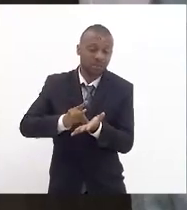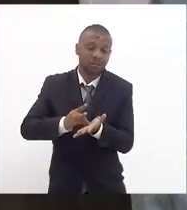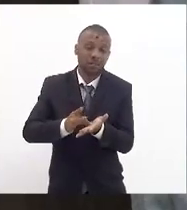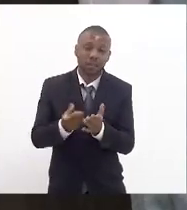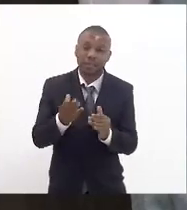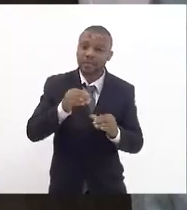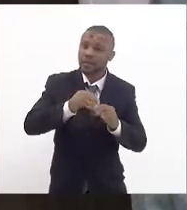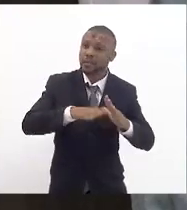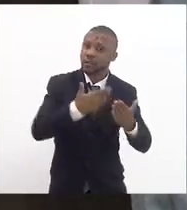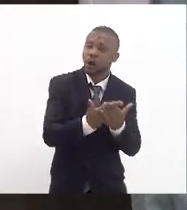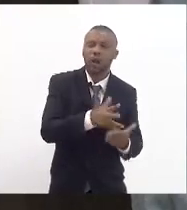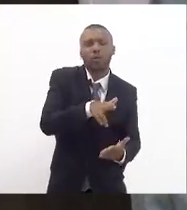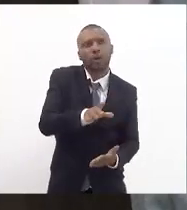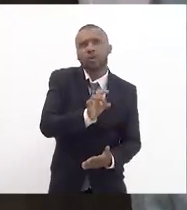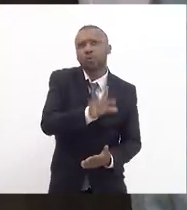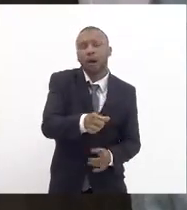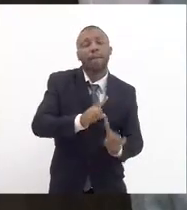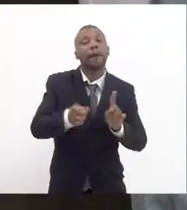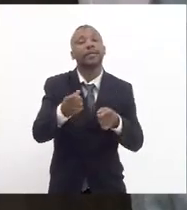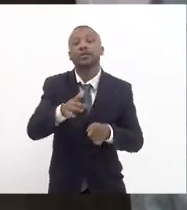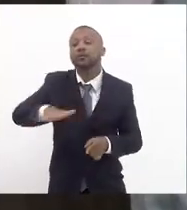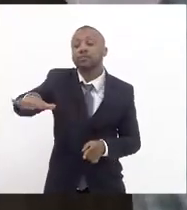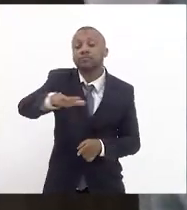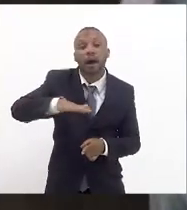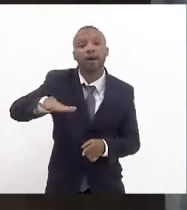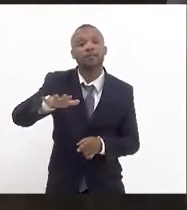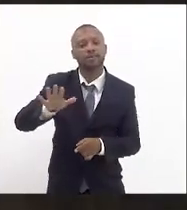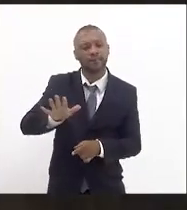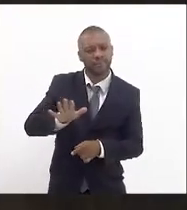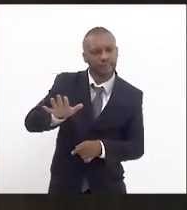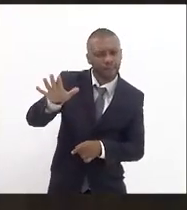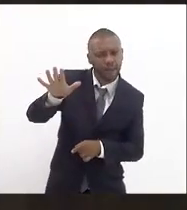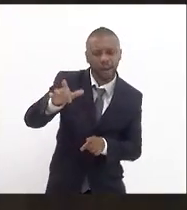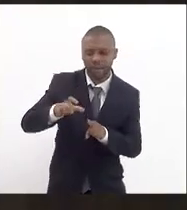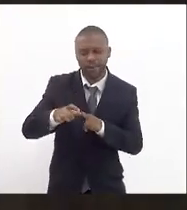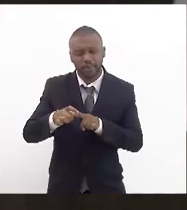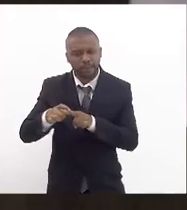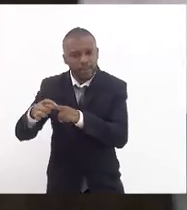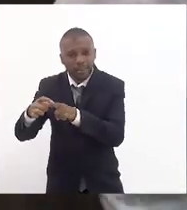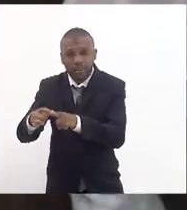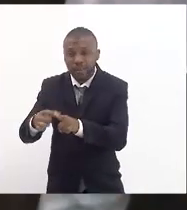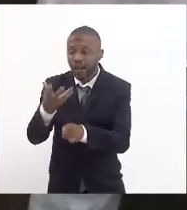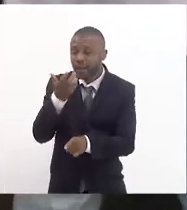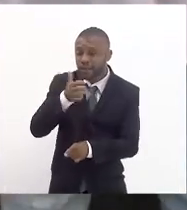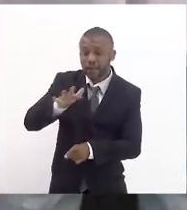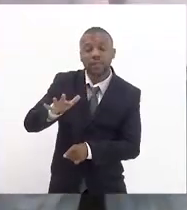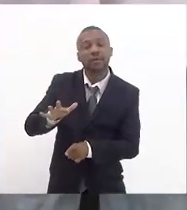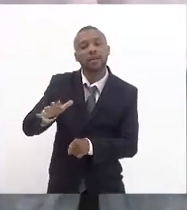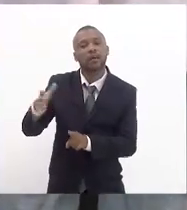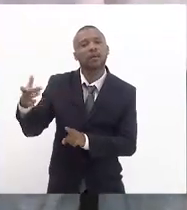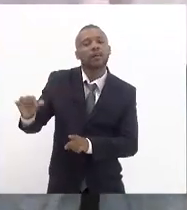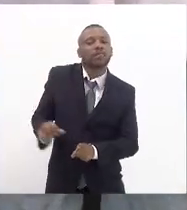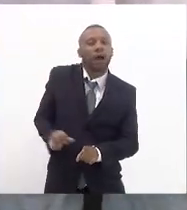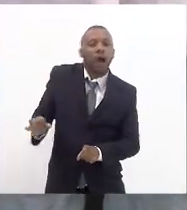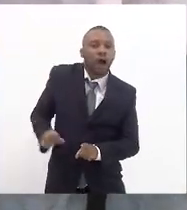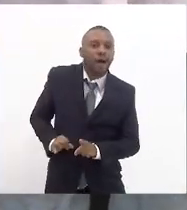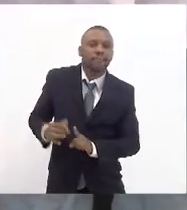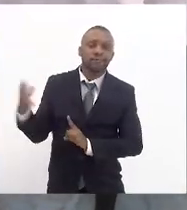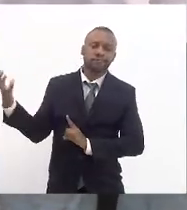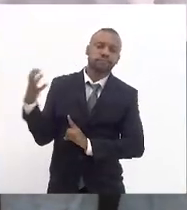periferia, onde essas crianças e adolescentes sofrem também com outros impactos, além da